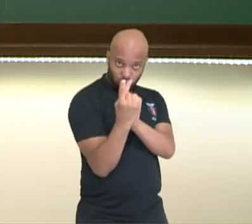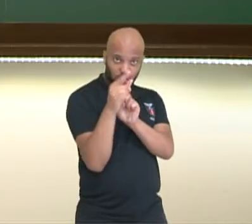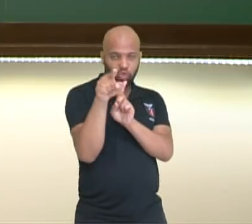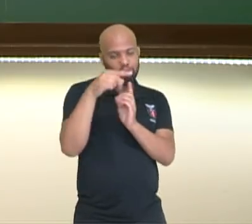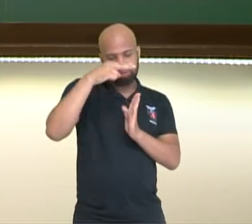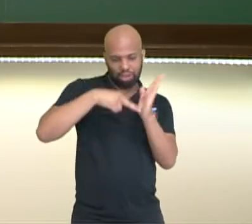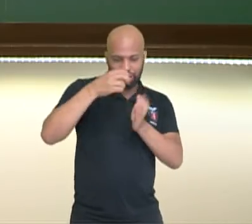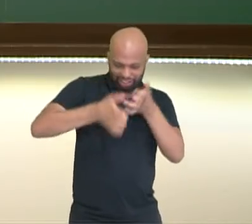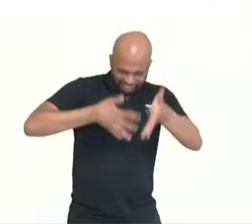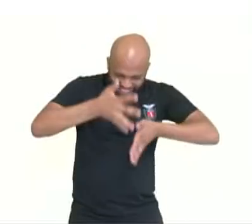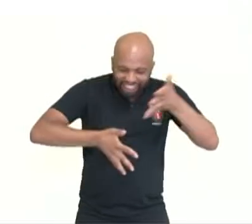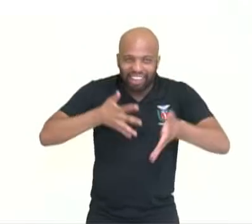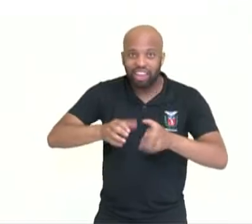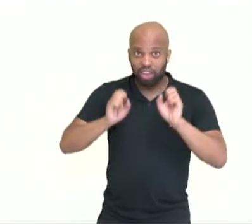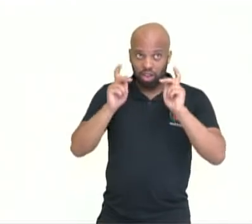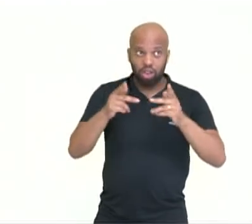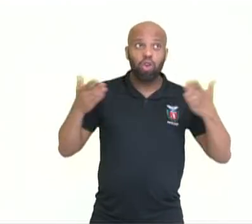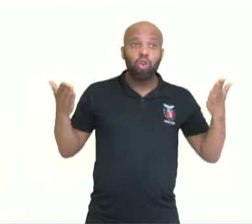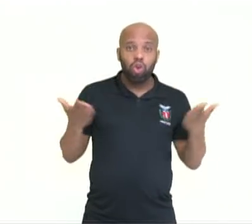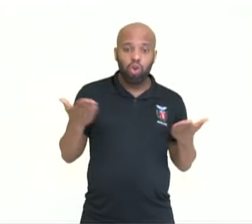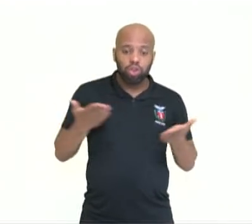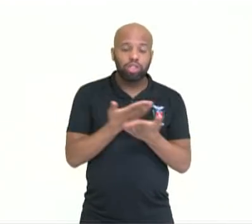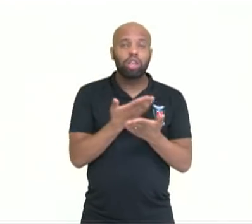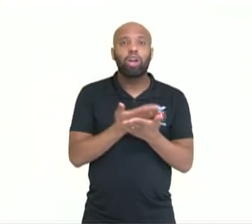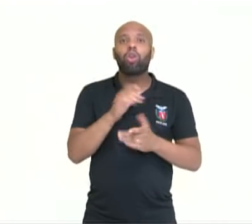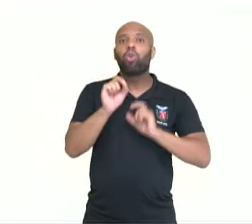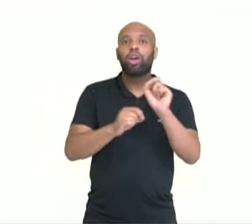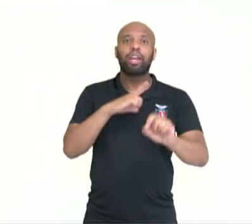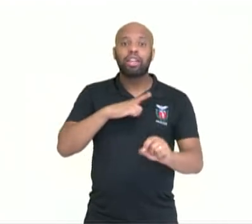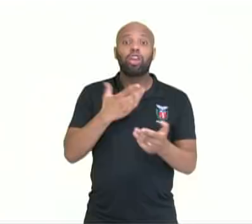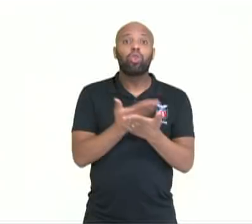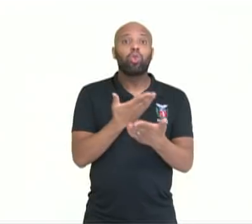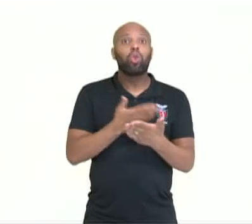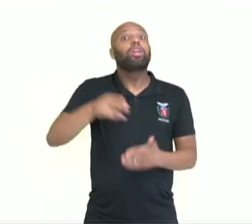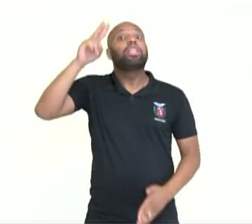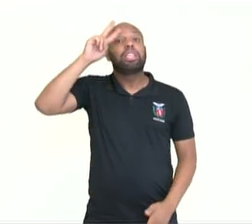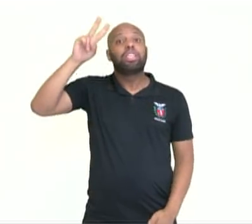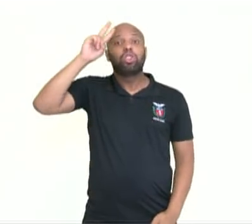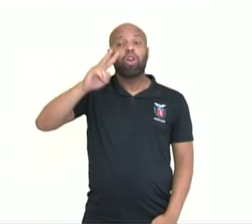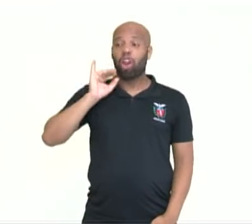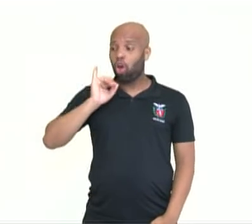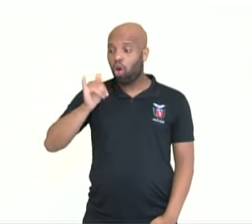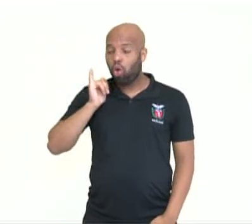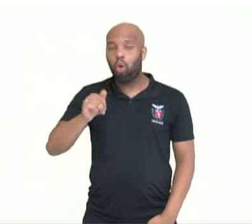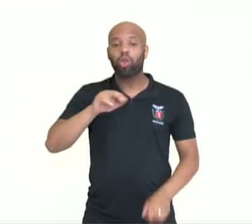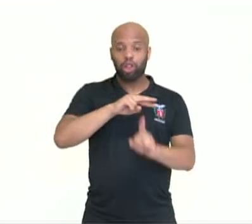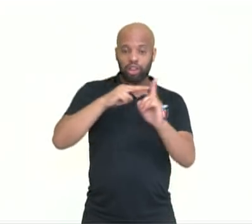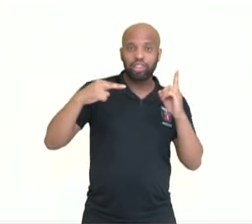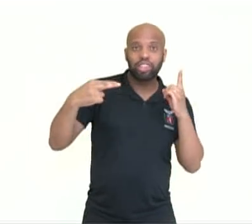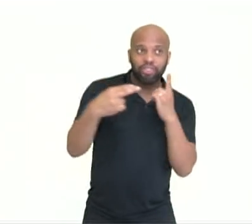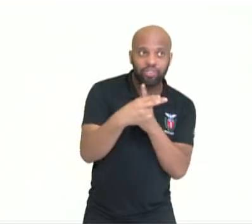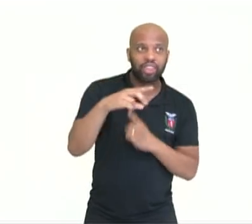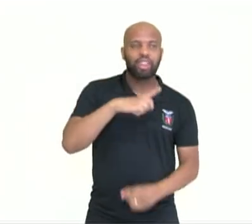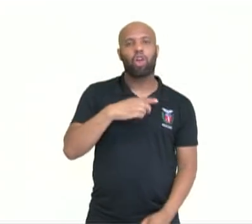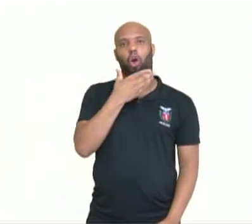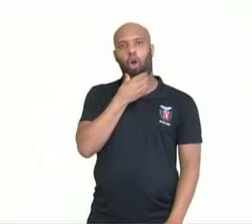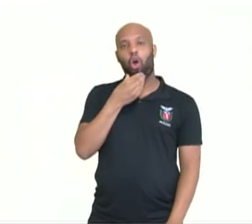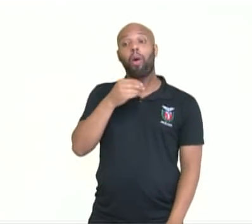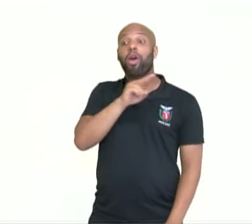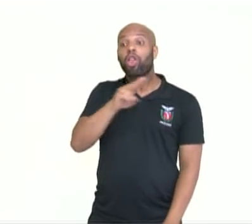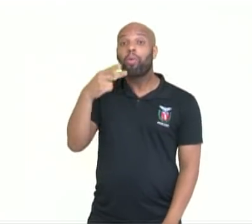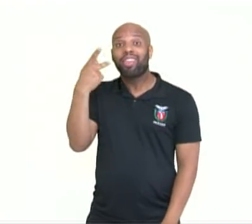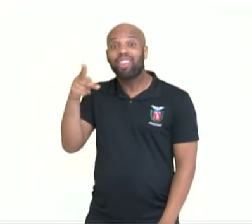Então, na aula de hoje, nós trabalhamos um conto Ponto de Vista do João Anzanello Carrascosa,